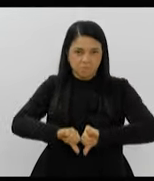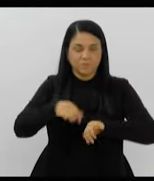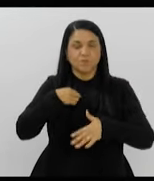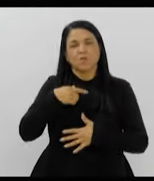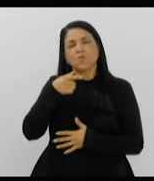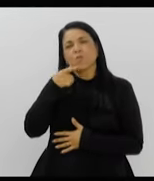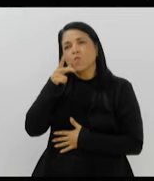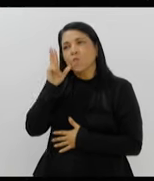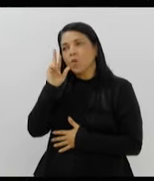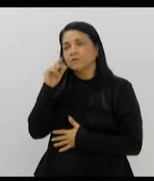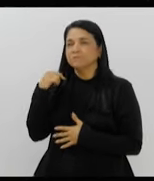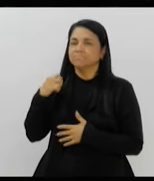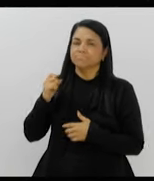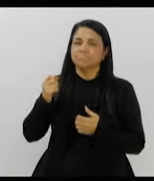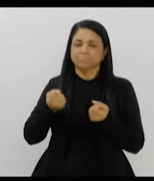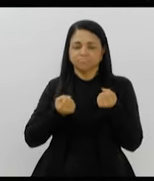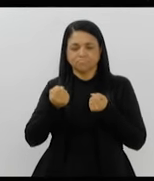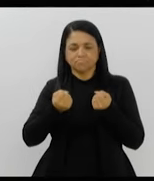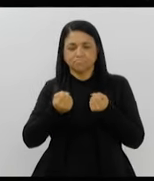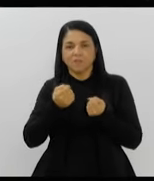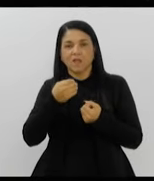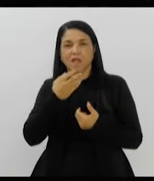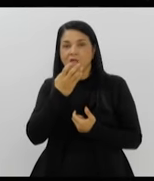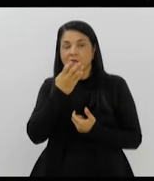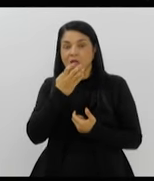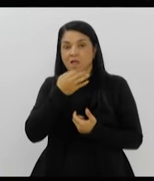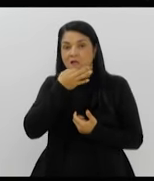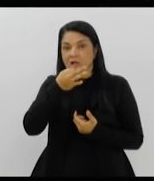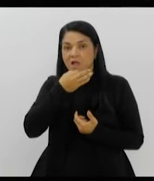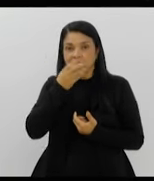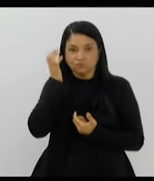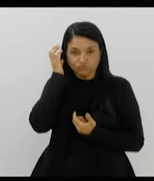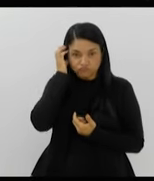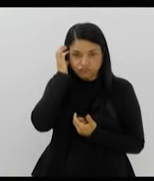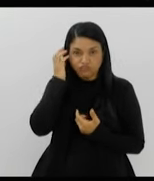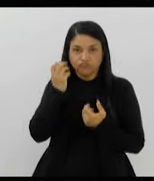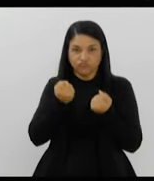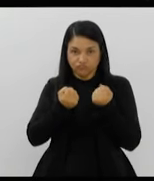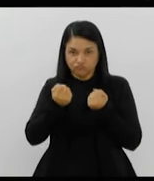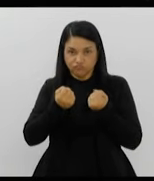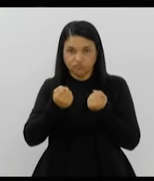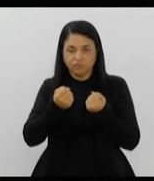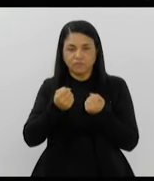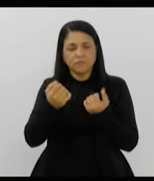para a Assembleia com o rádio carro ligado e o noticiário eram